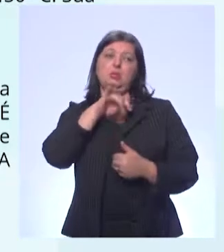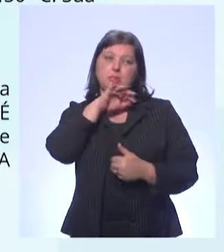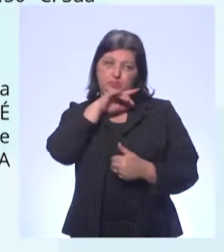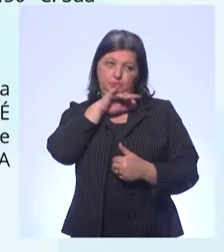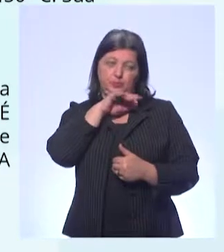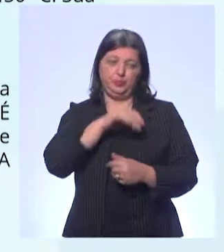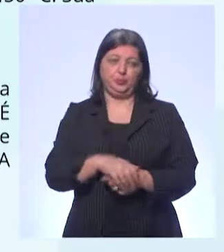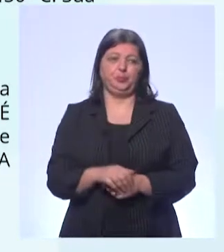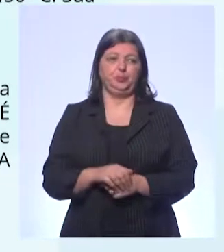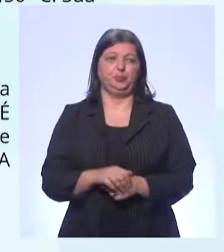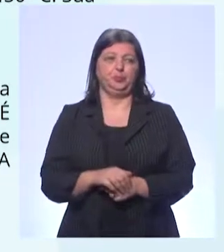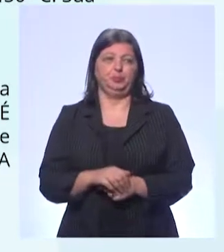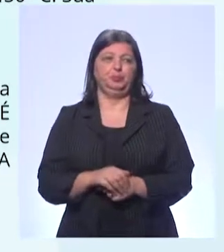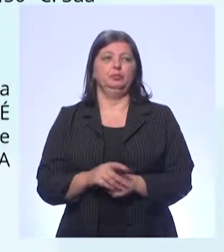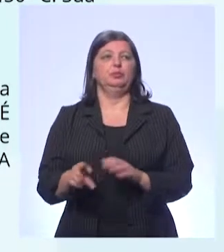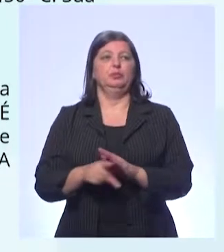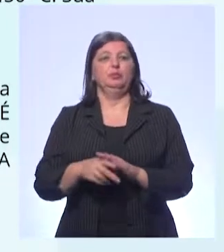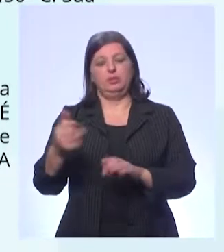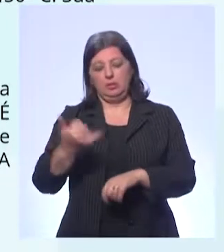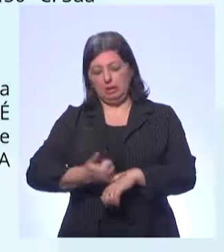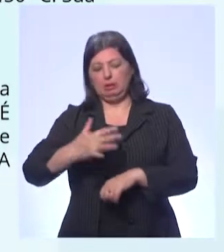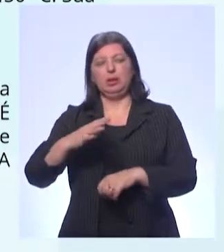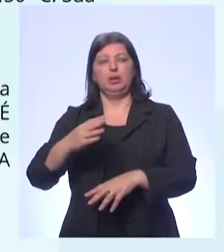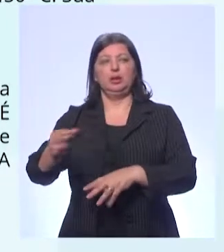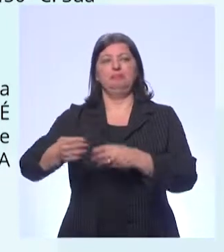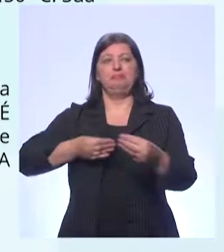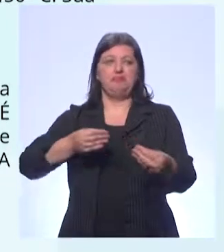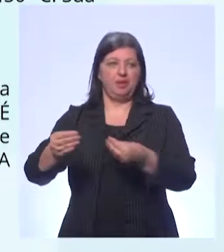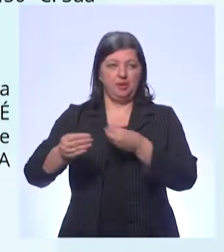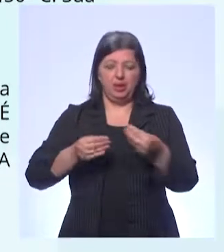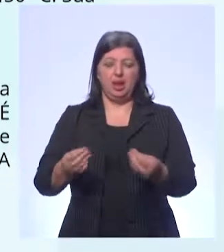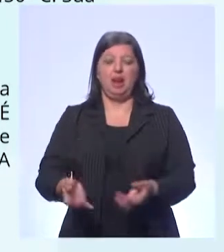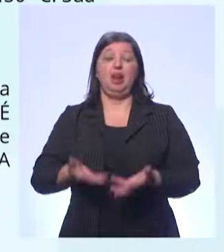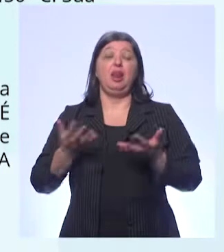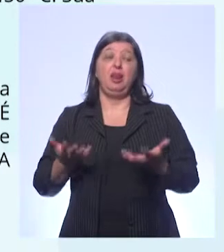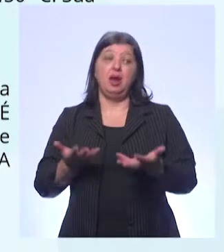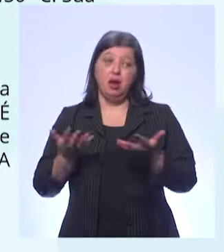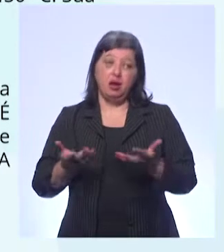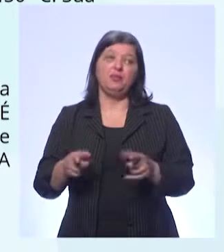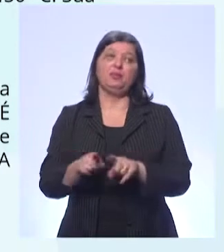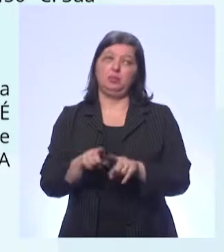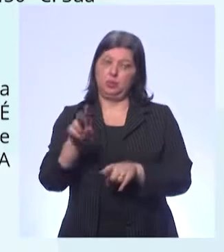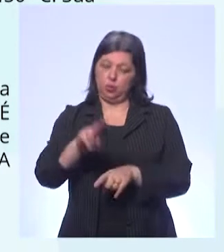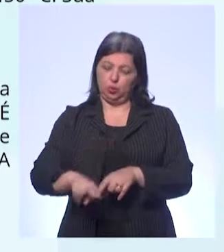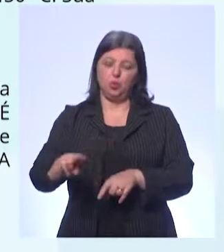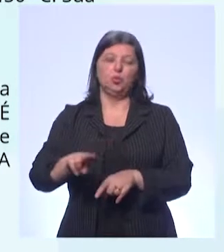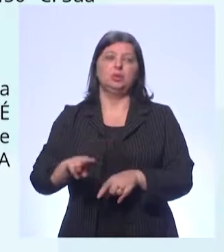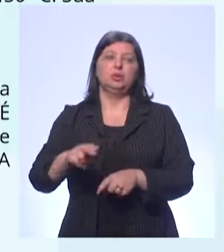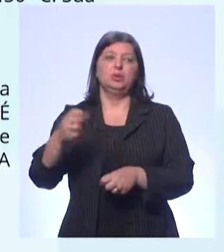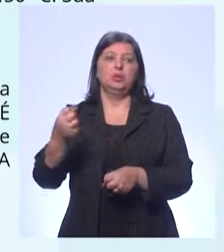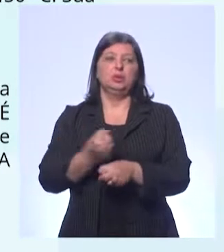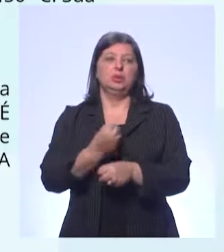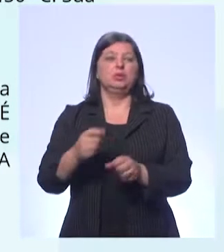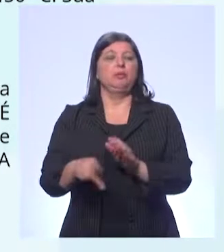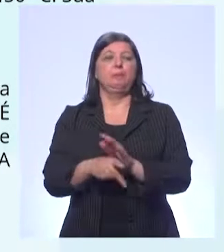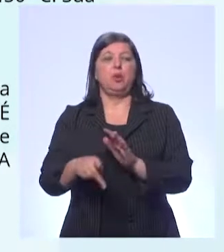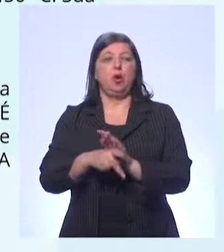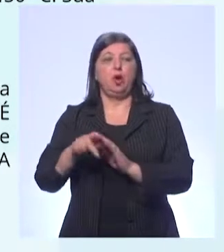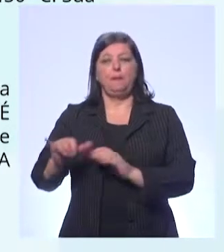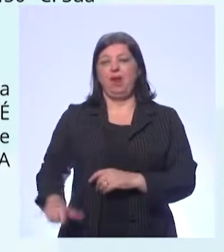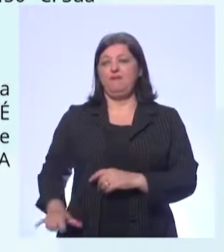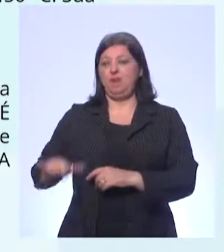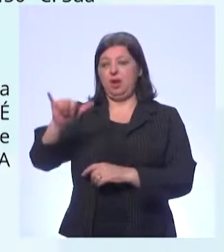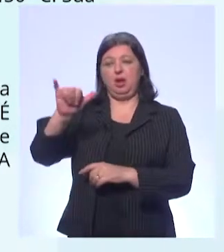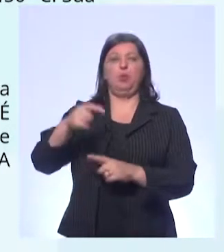é bem maleável, e ele é bem utilizado, e ele é leve. O alumínio também é muito utilizado para construir avião, por causa